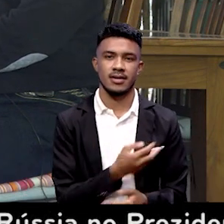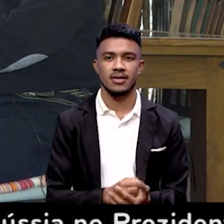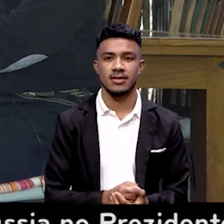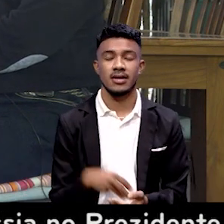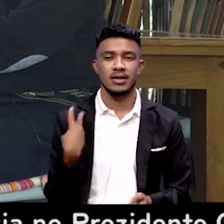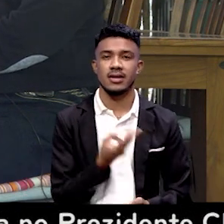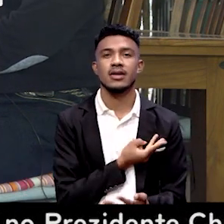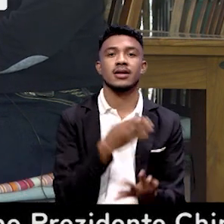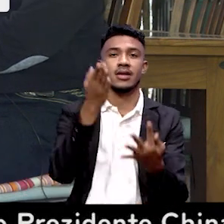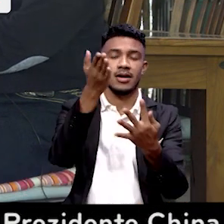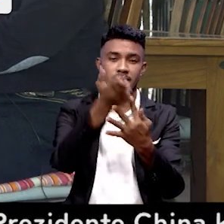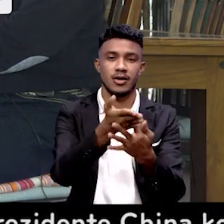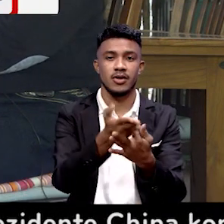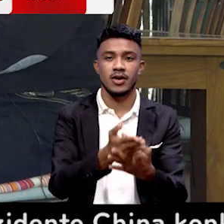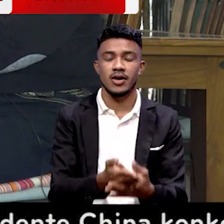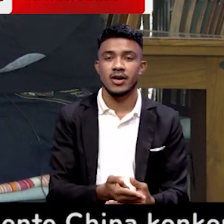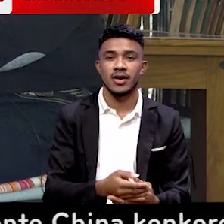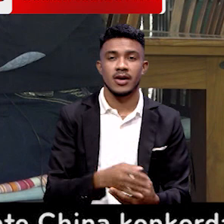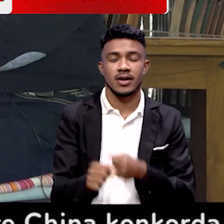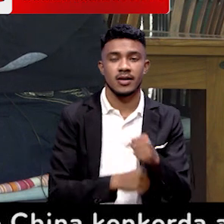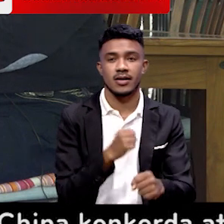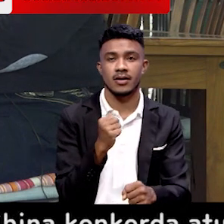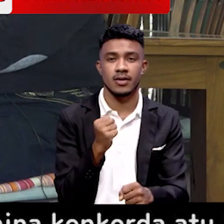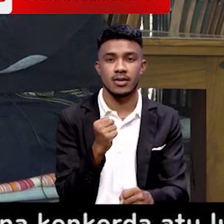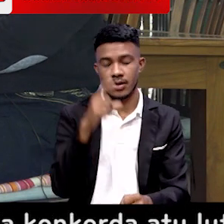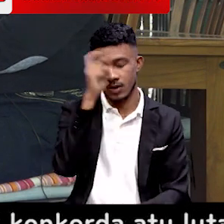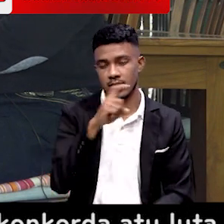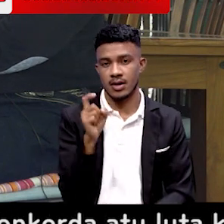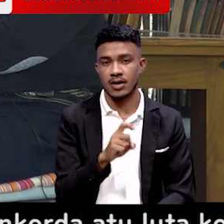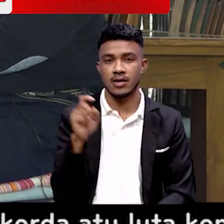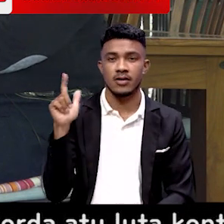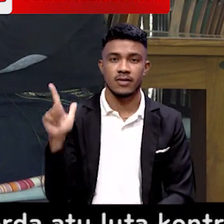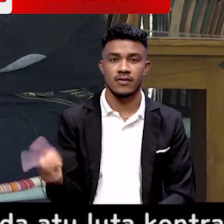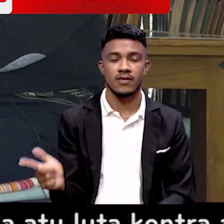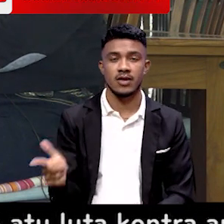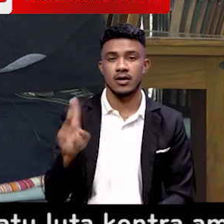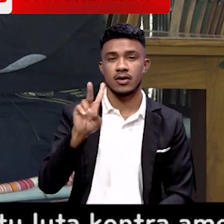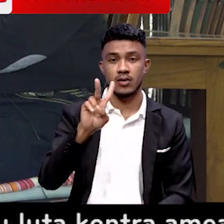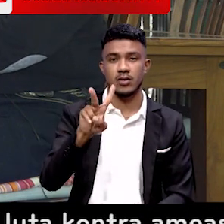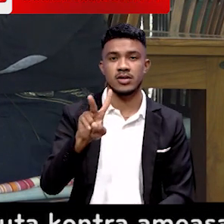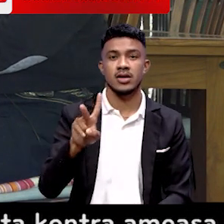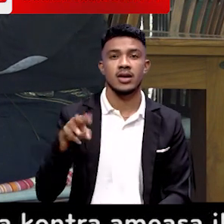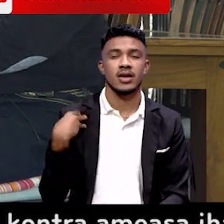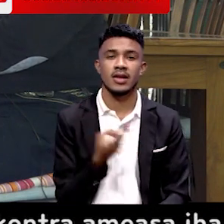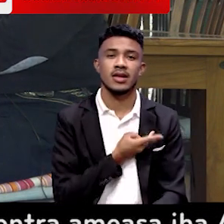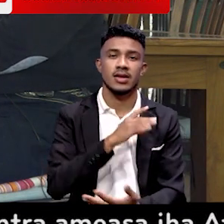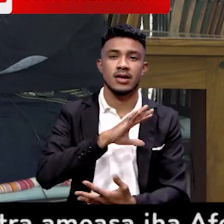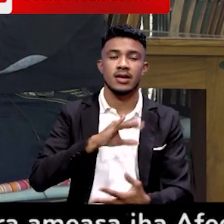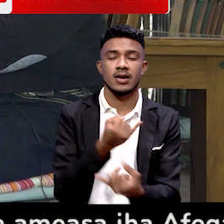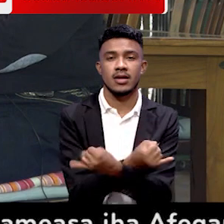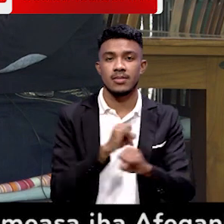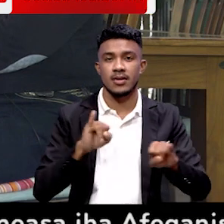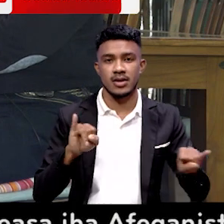tamo ne 22 anos consulta popular e ita bela tete depois de consulta